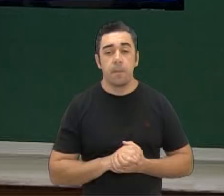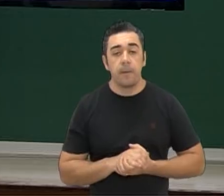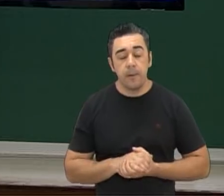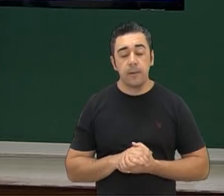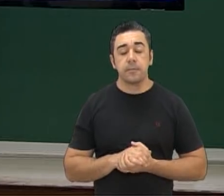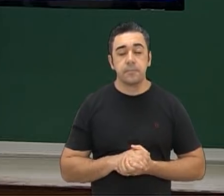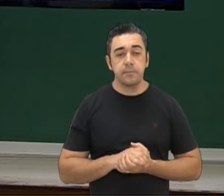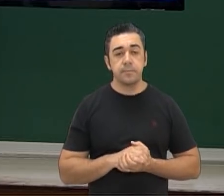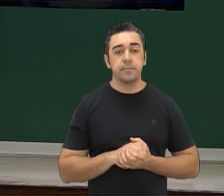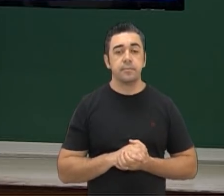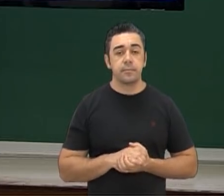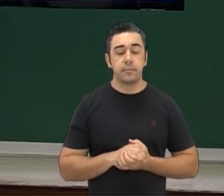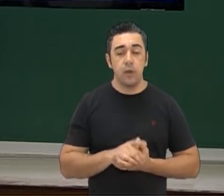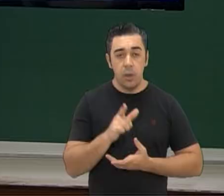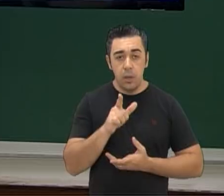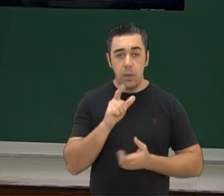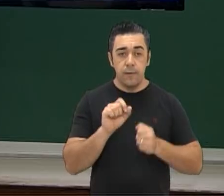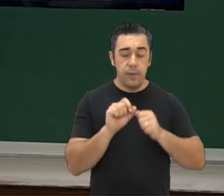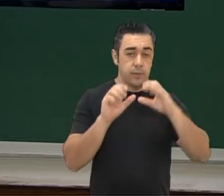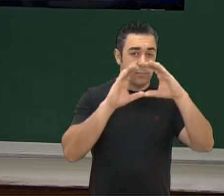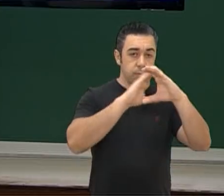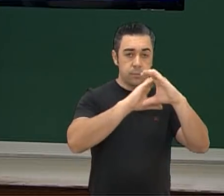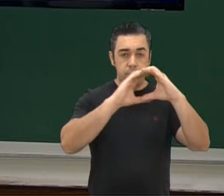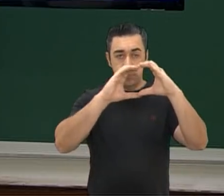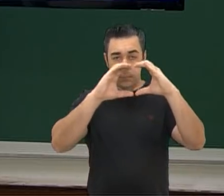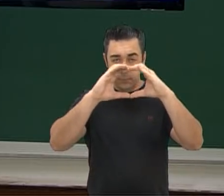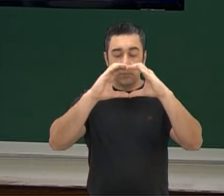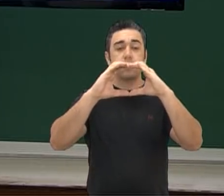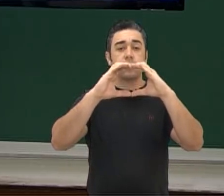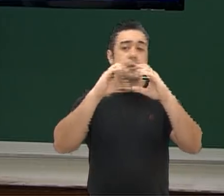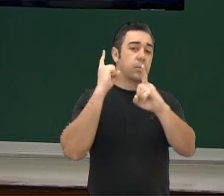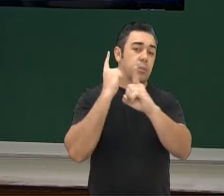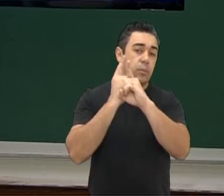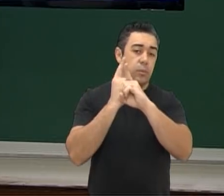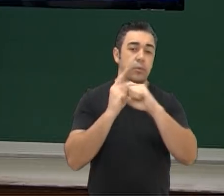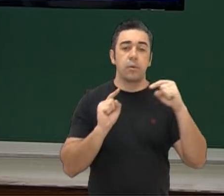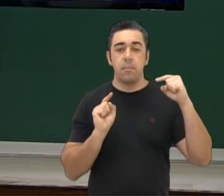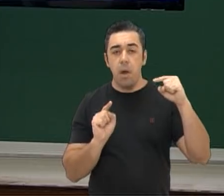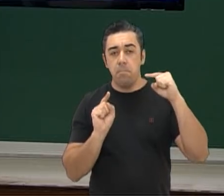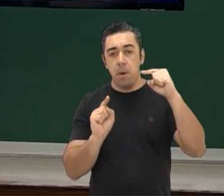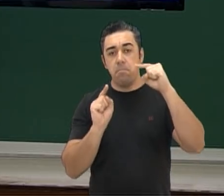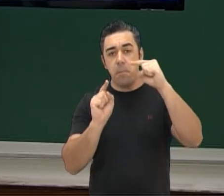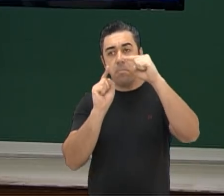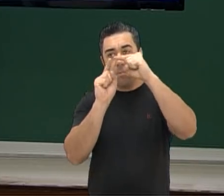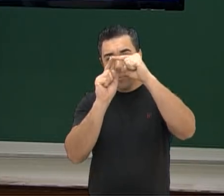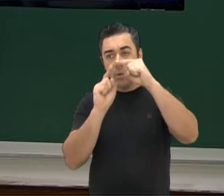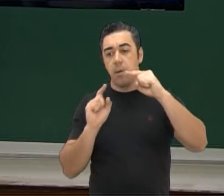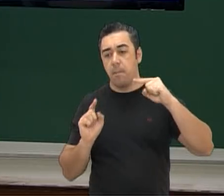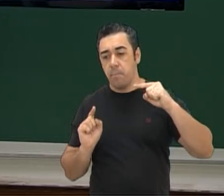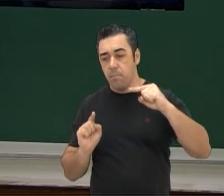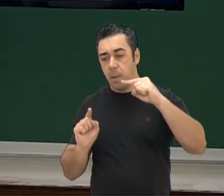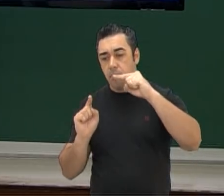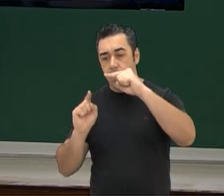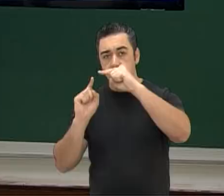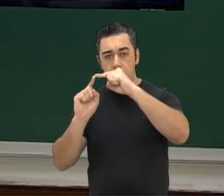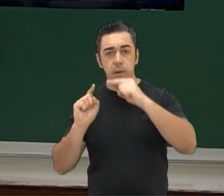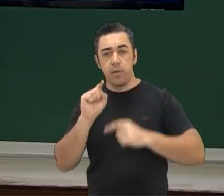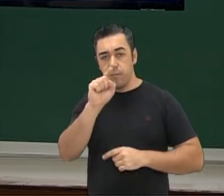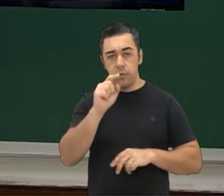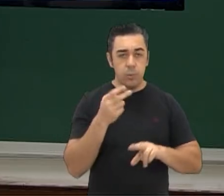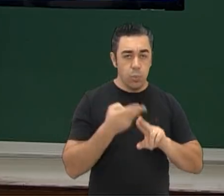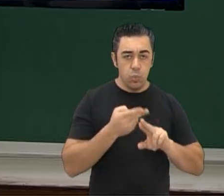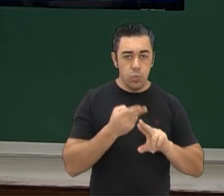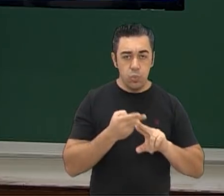interessante. Complete o reflexo do polígono e determine os pares ordenados que